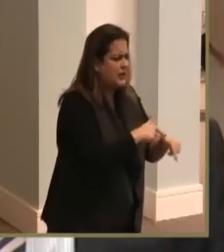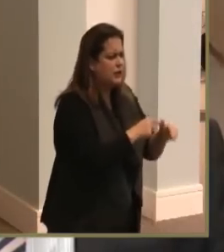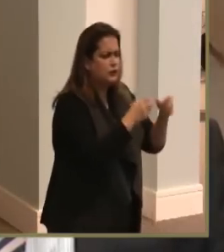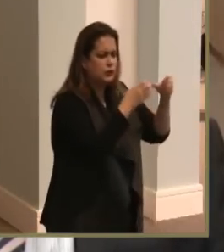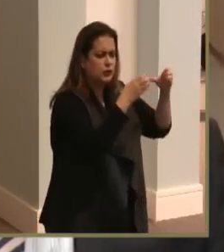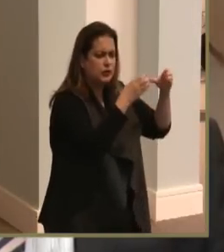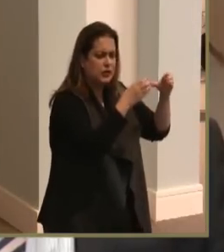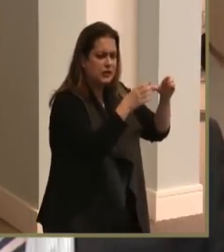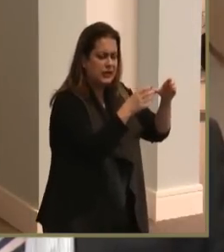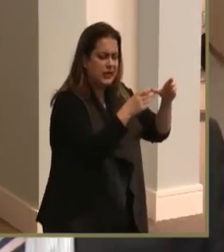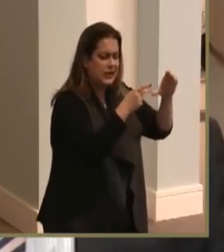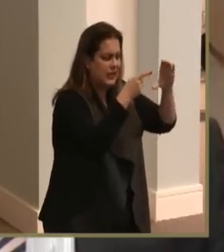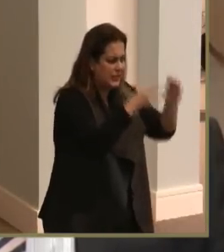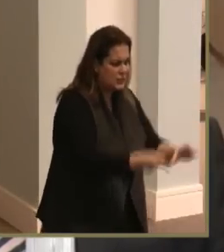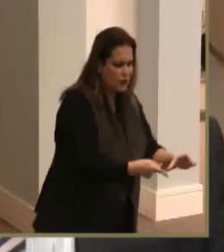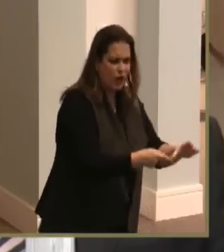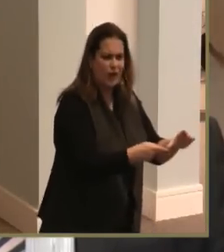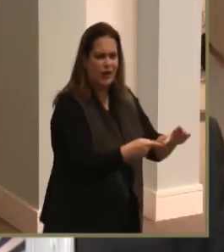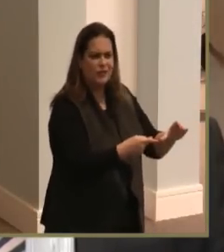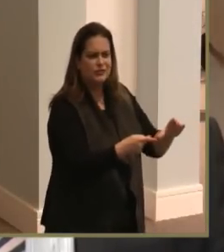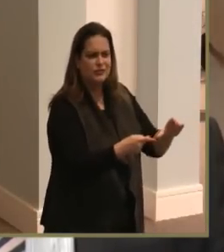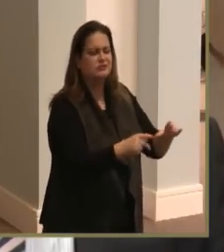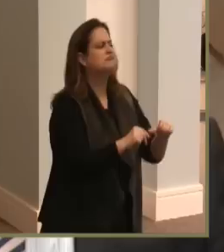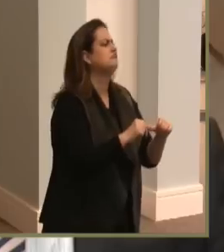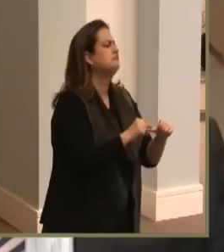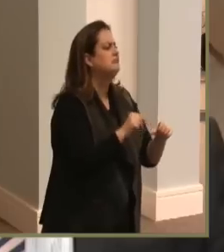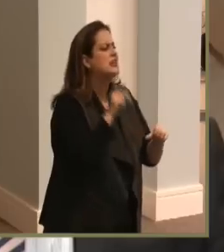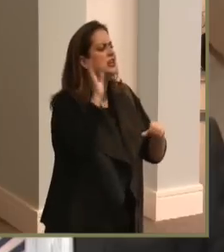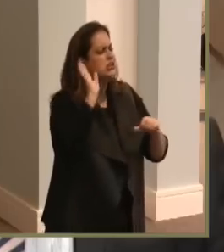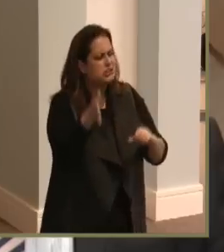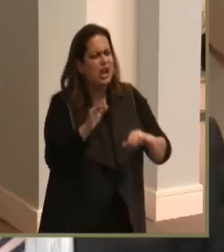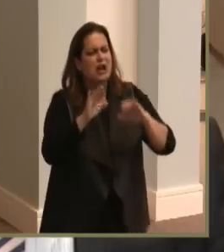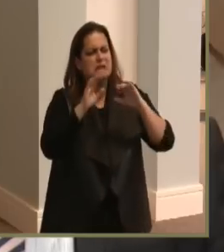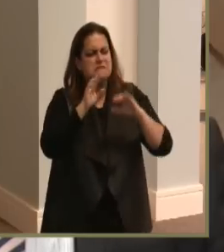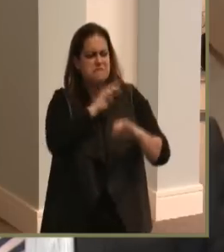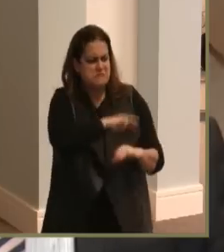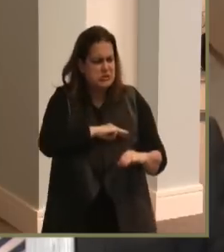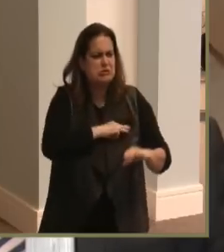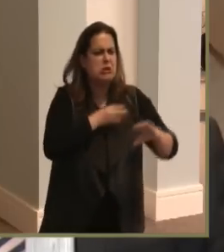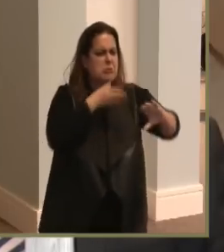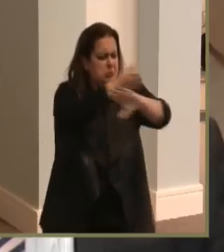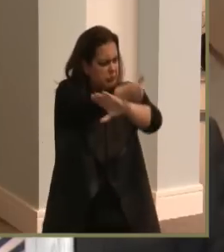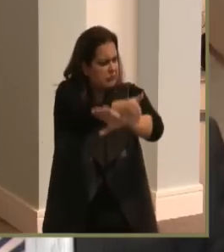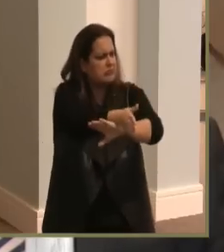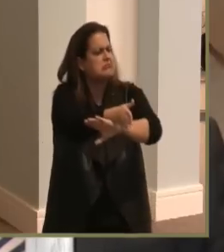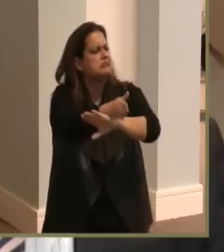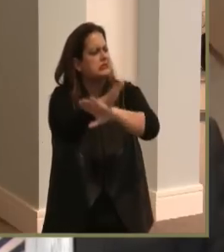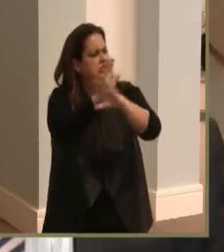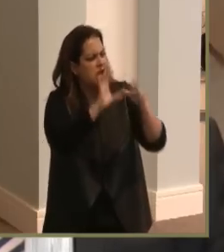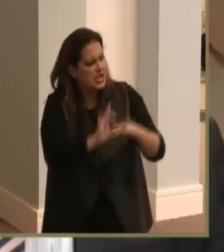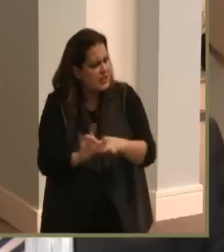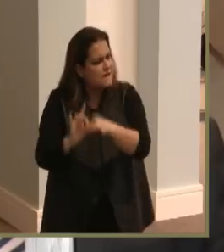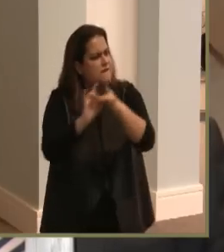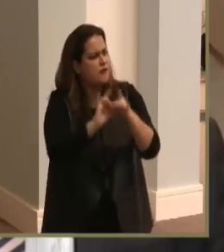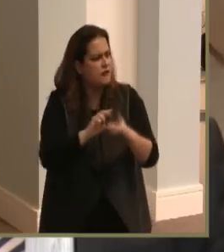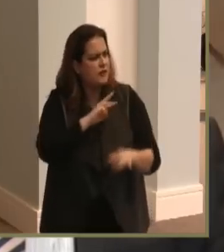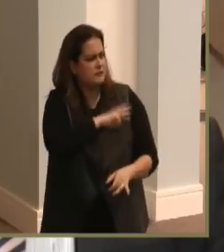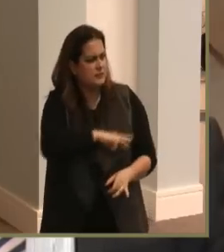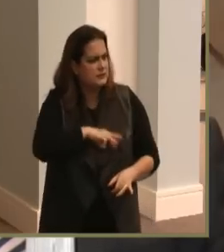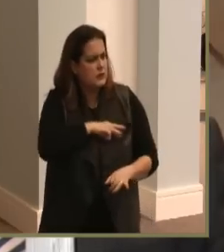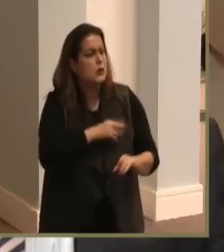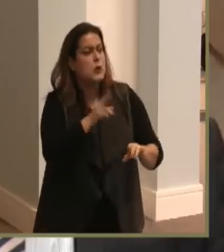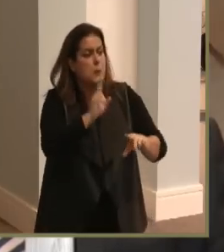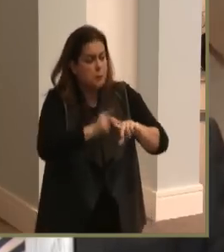aqui de pessoas que já estão se aposentando e que já estão se enquadrando na obra missionária aqui em nossa capital federal. Porque